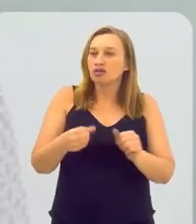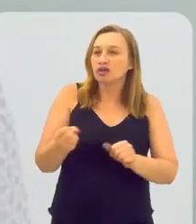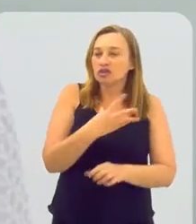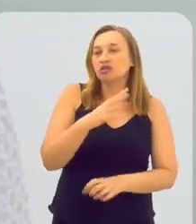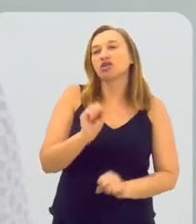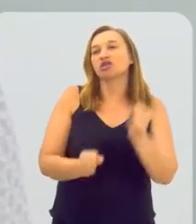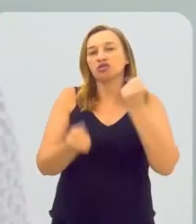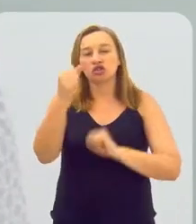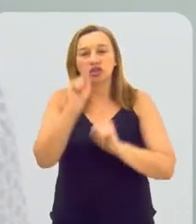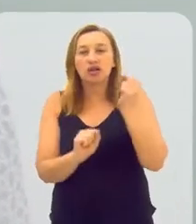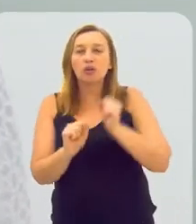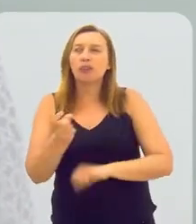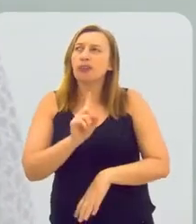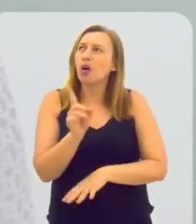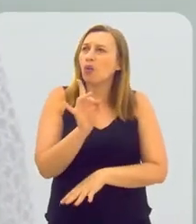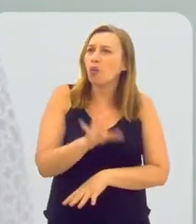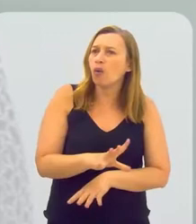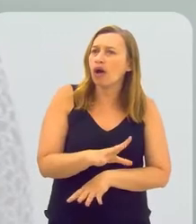reindustrialização.